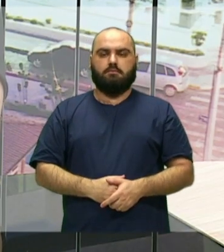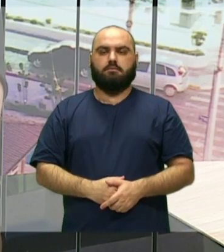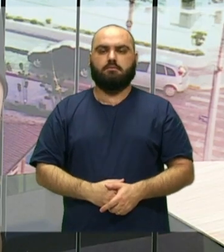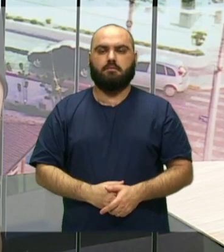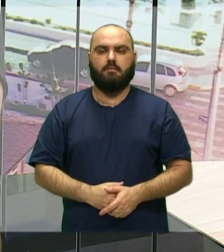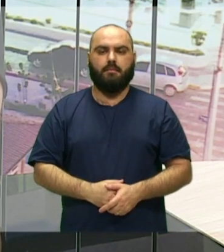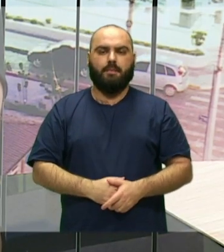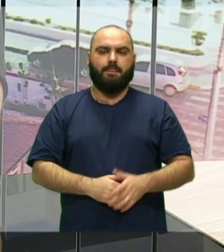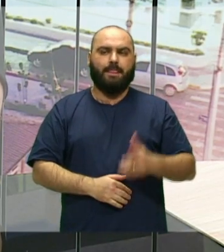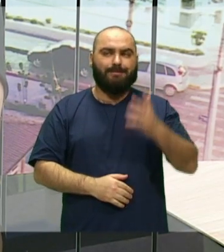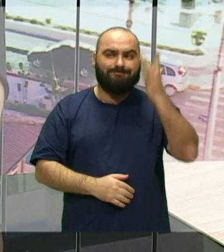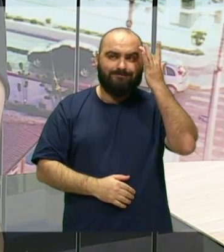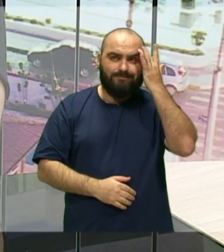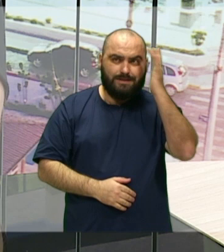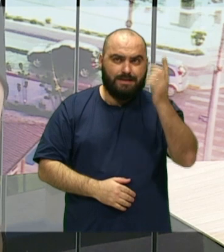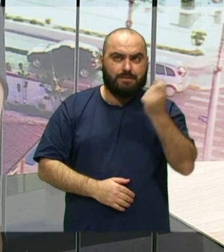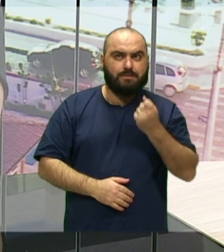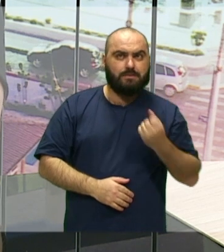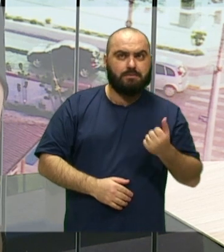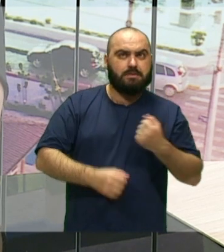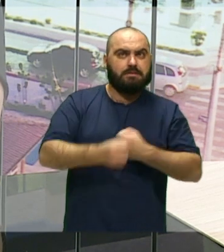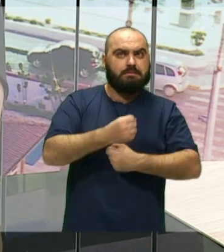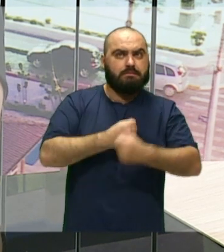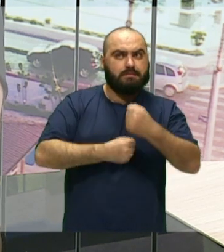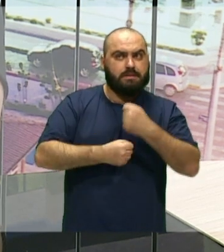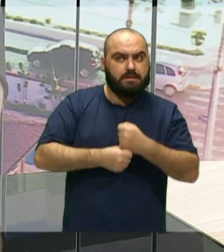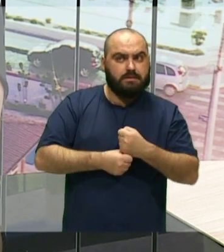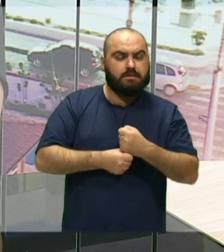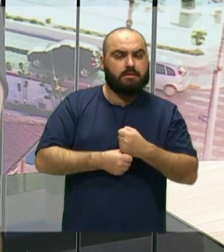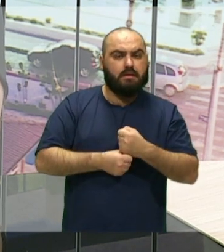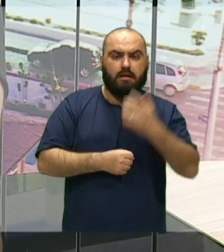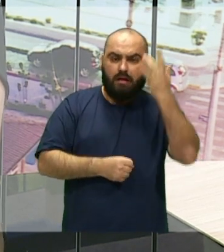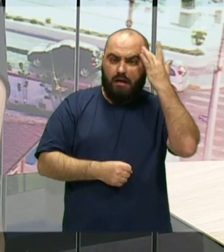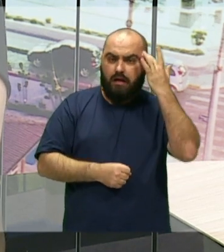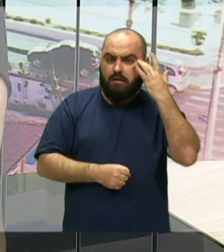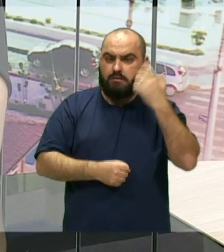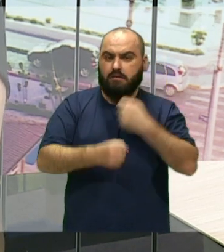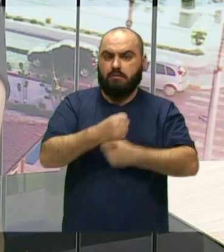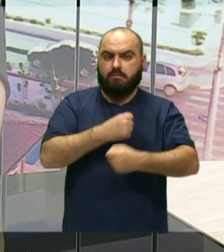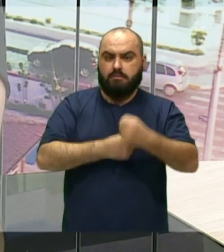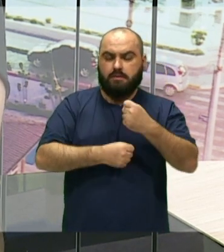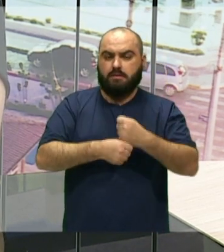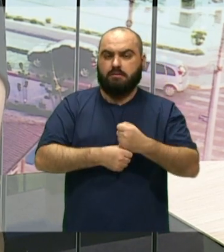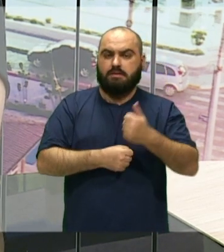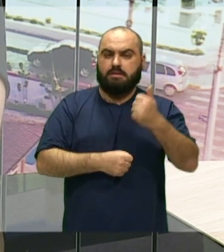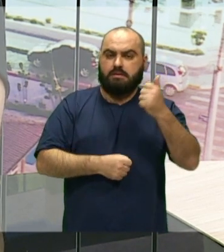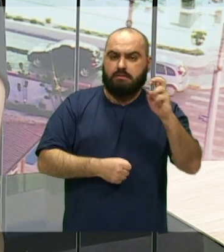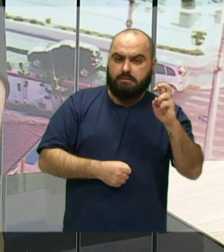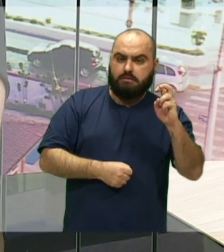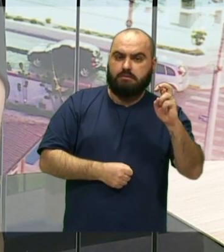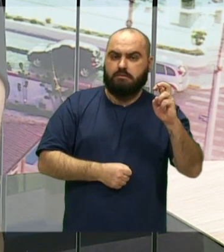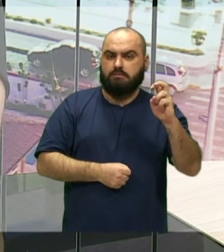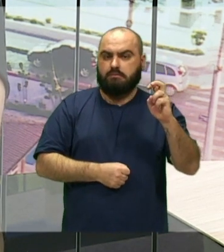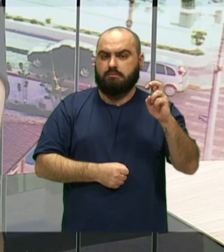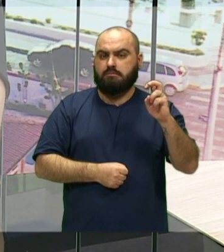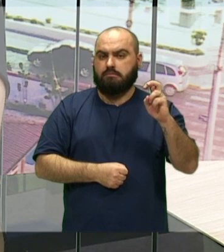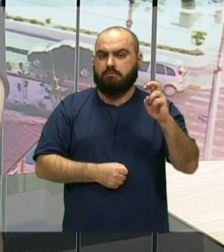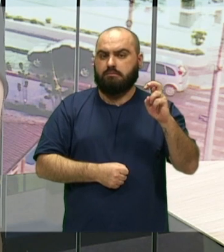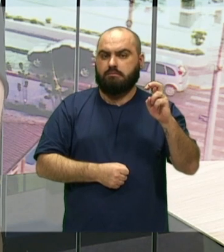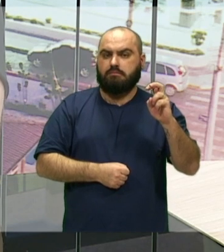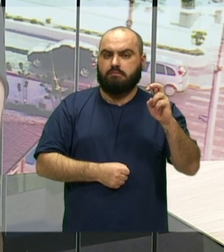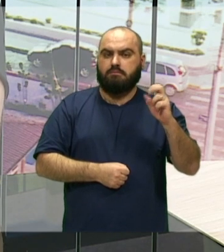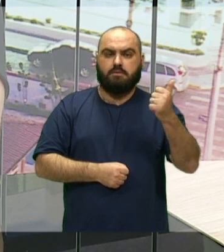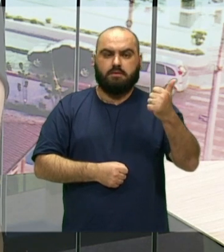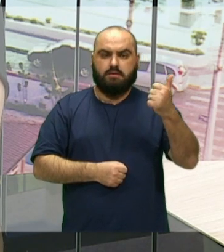não lembro exatamente agora quantos do ano passado acho que foram 15 ou algo assim eh eh